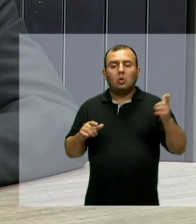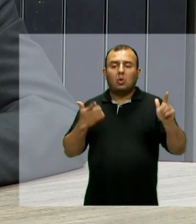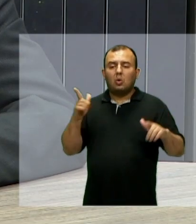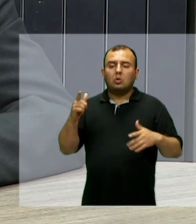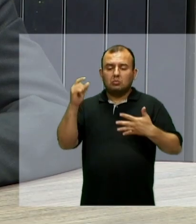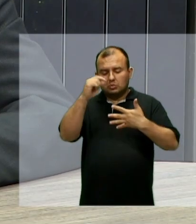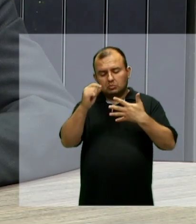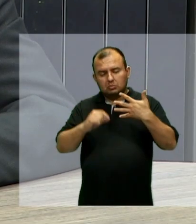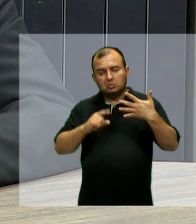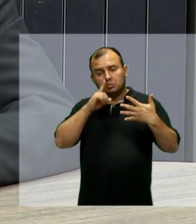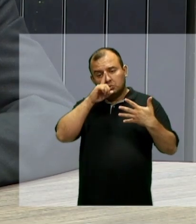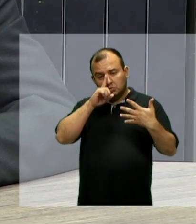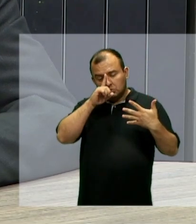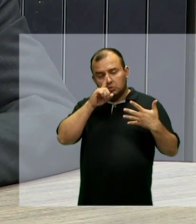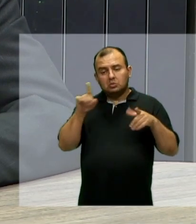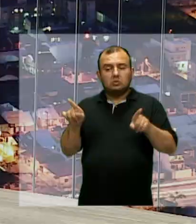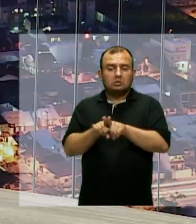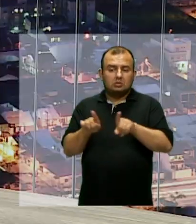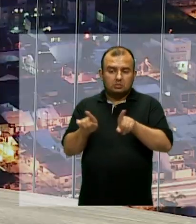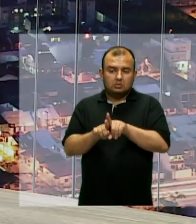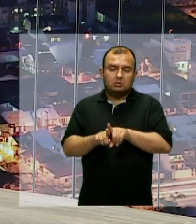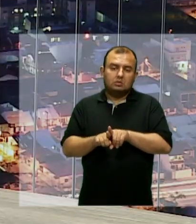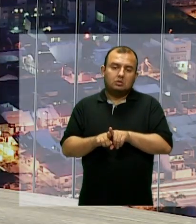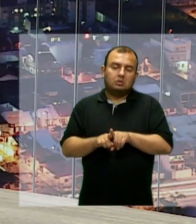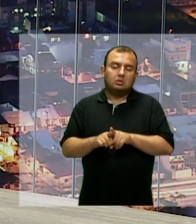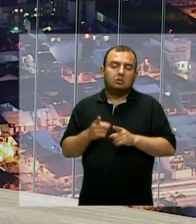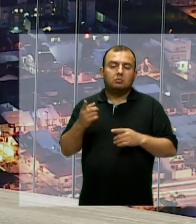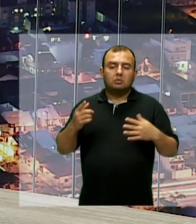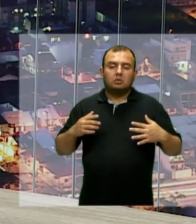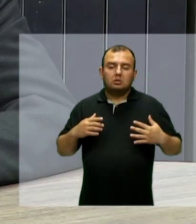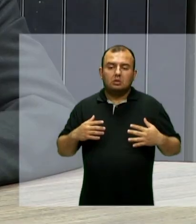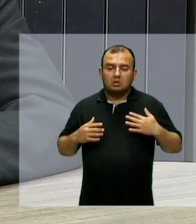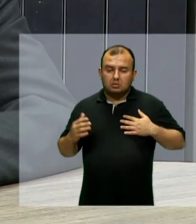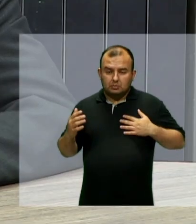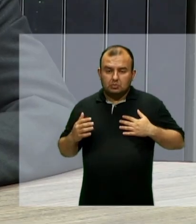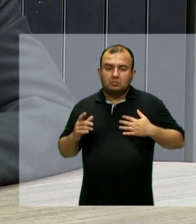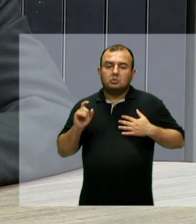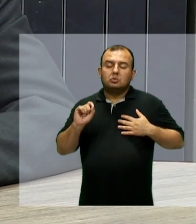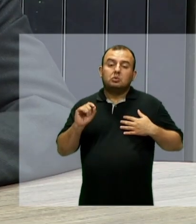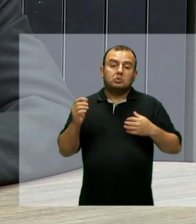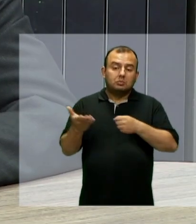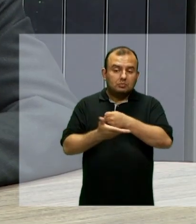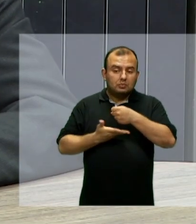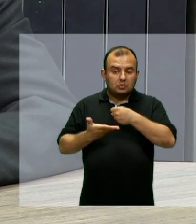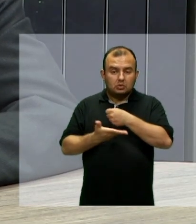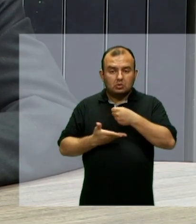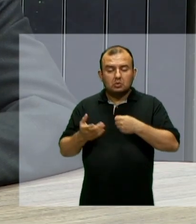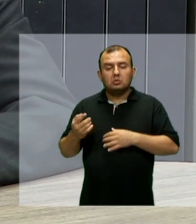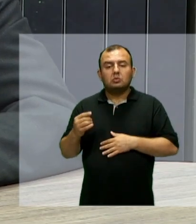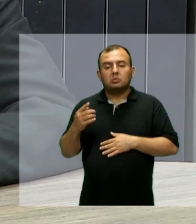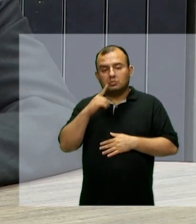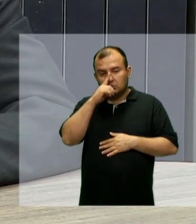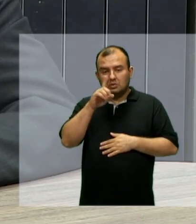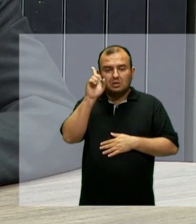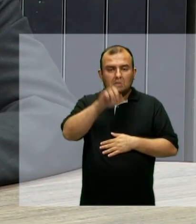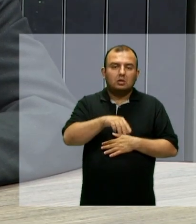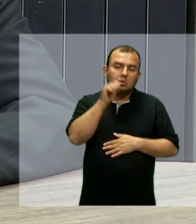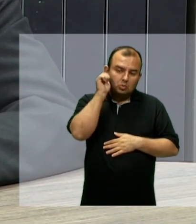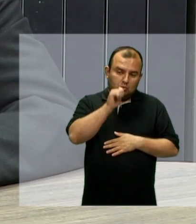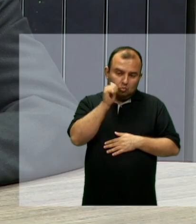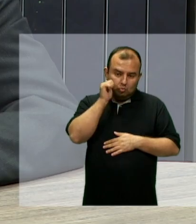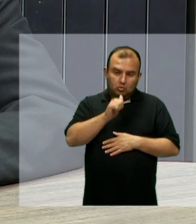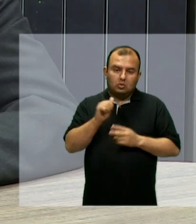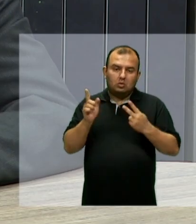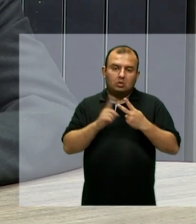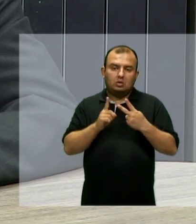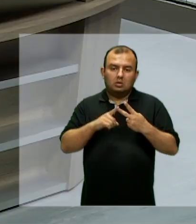esses fatores de risco também para a questão das mamas? Bom, basicamente, o maior fator de risco é ser mulher e o segundo